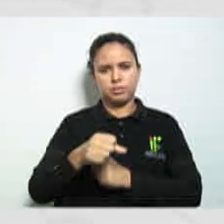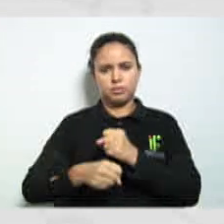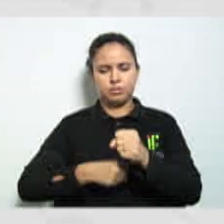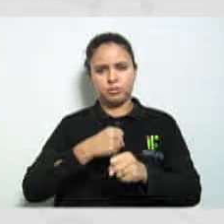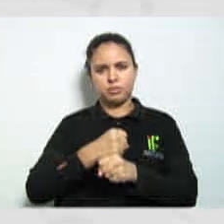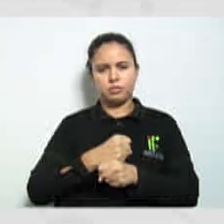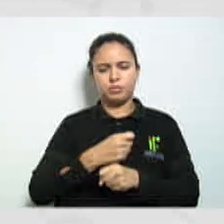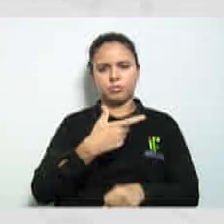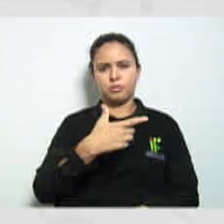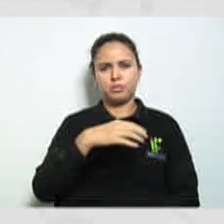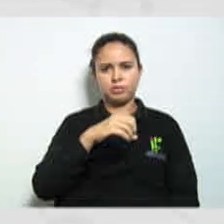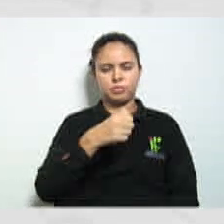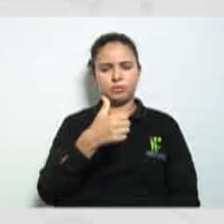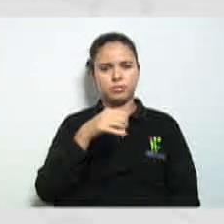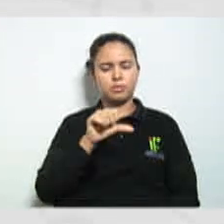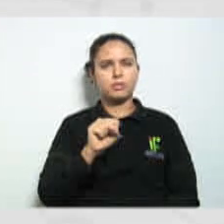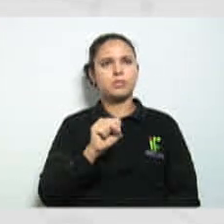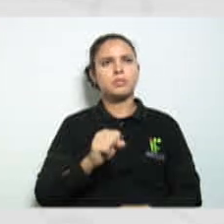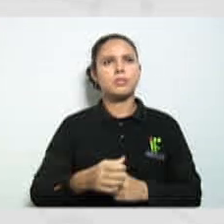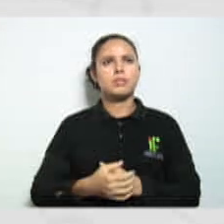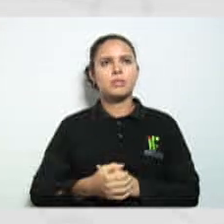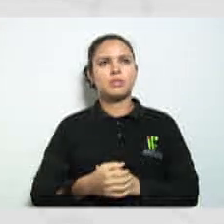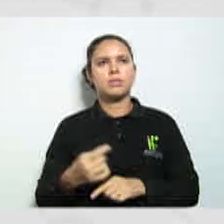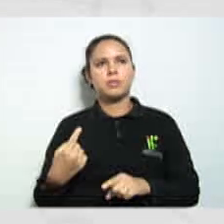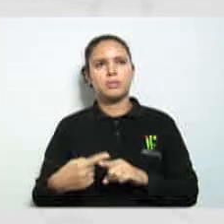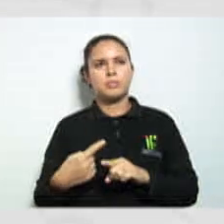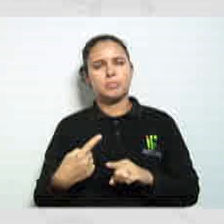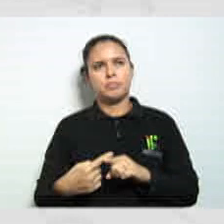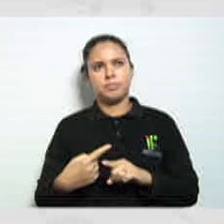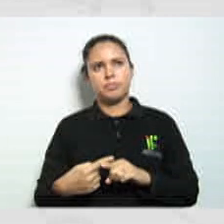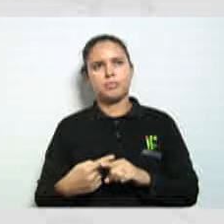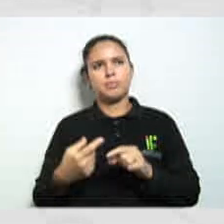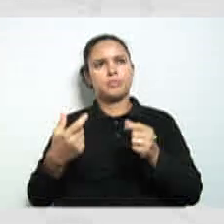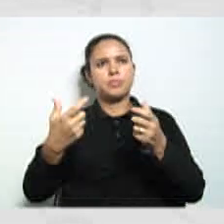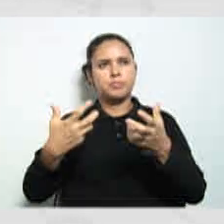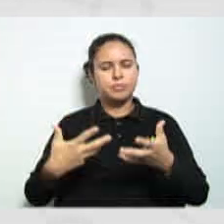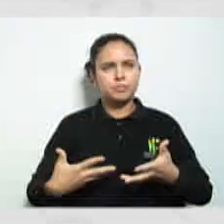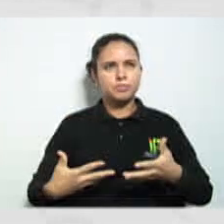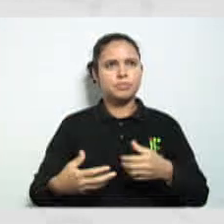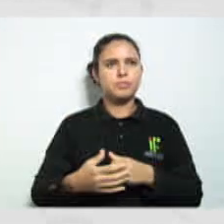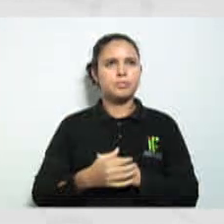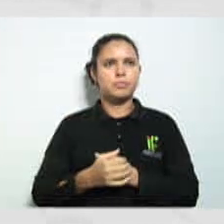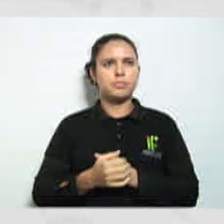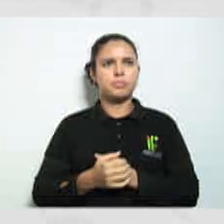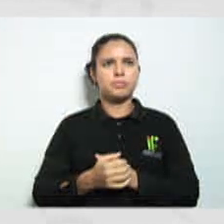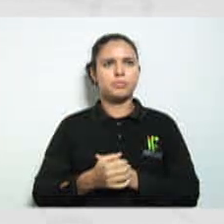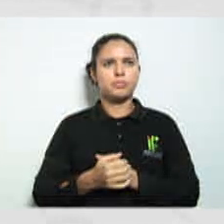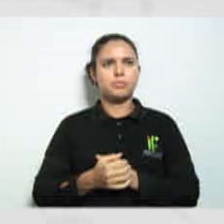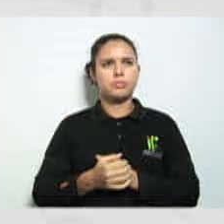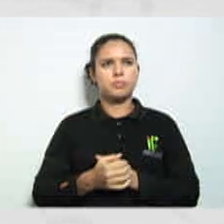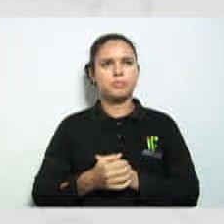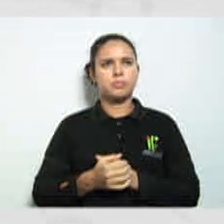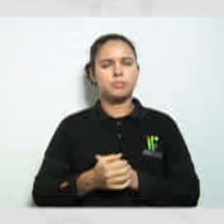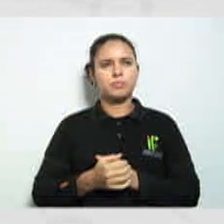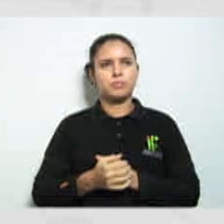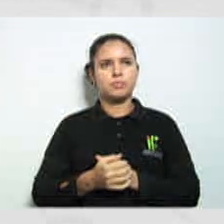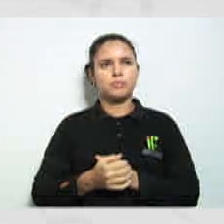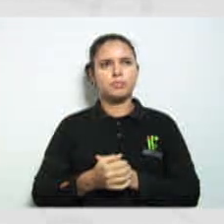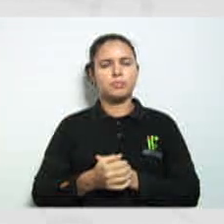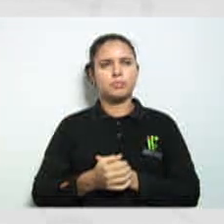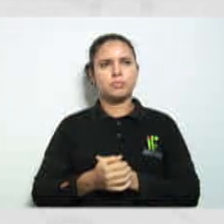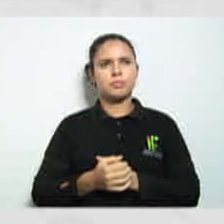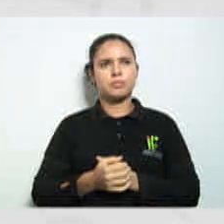não circulante, porque está falando que vai vencer em maio de 2018. Então, se vai vencer em maio